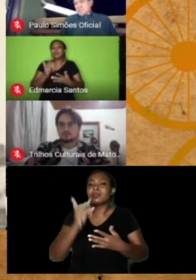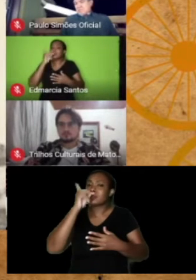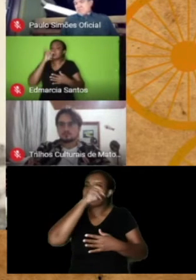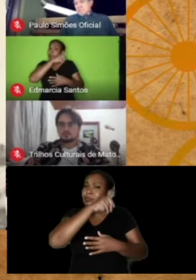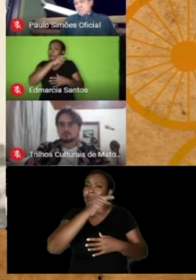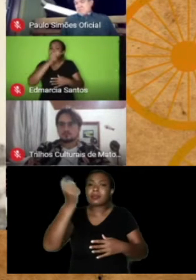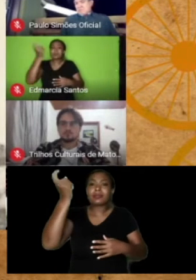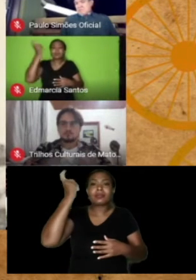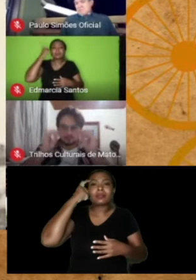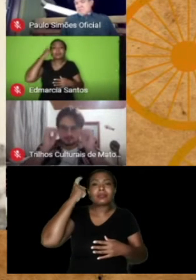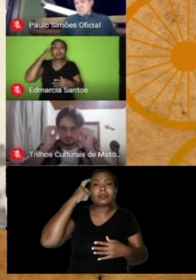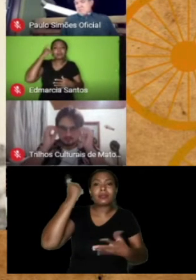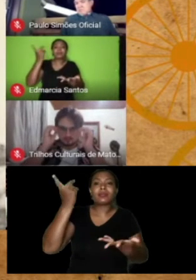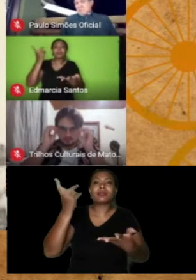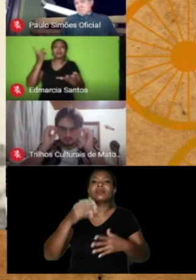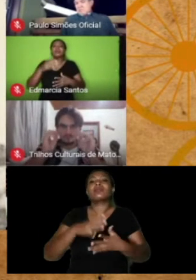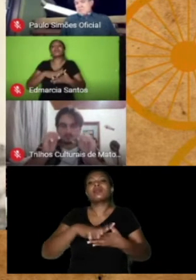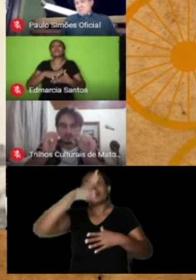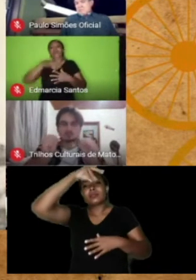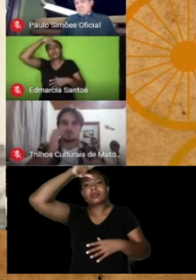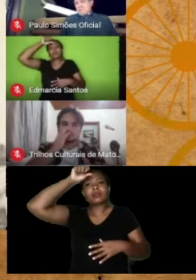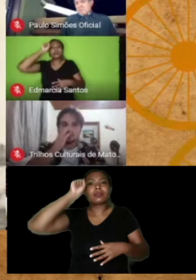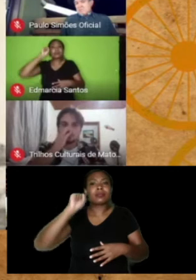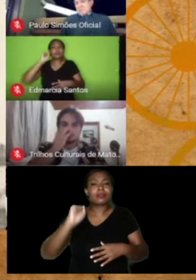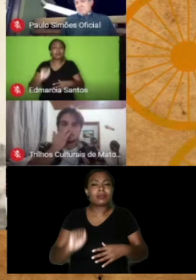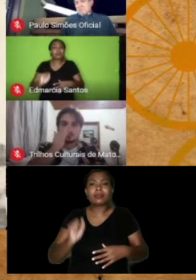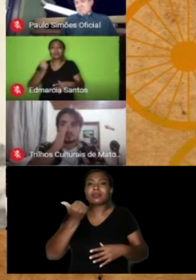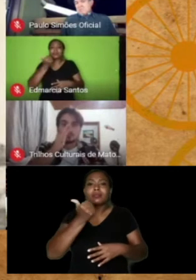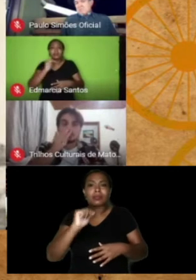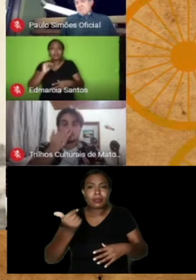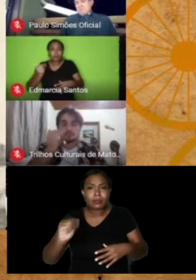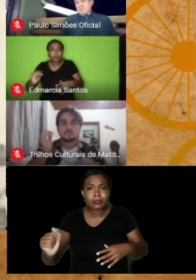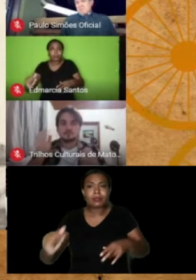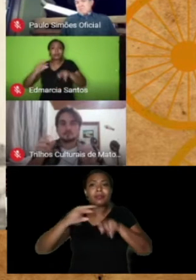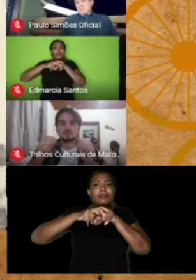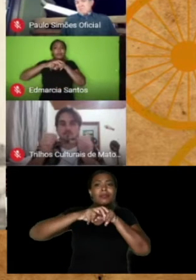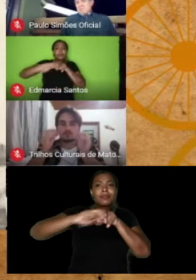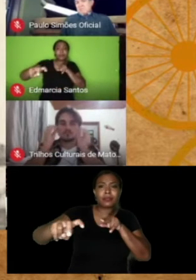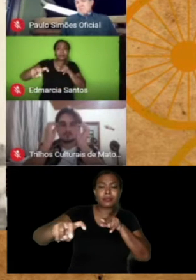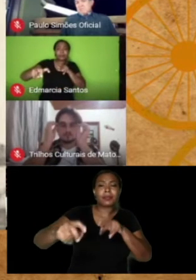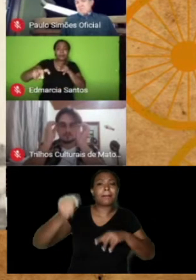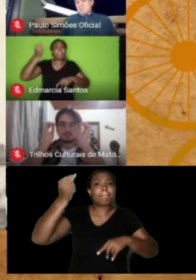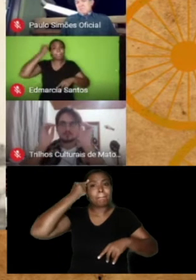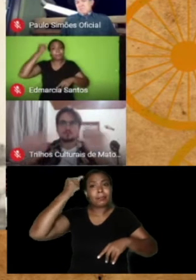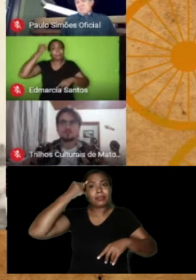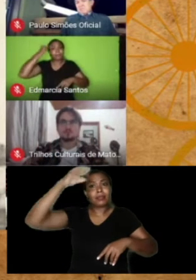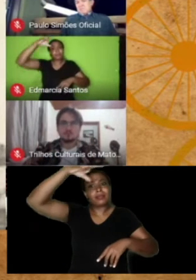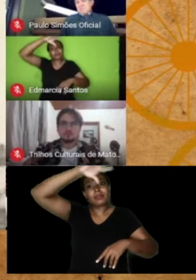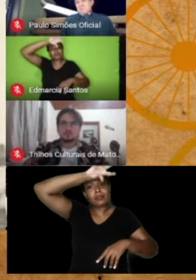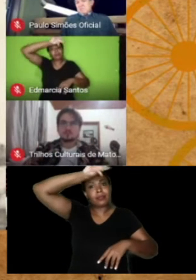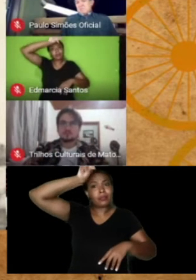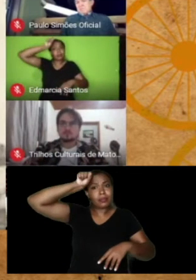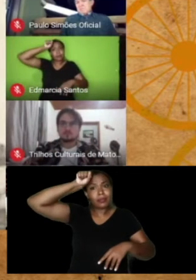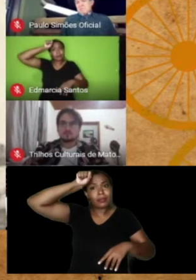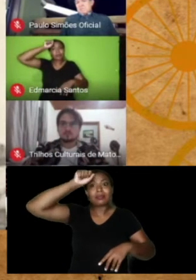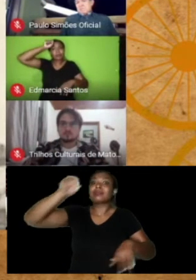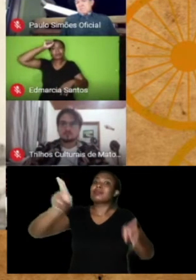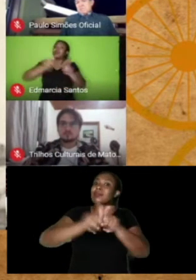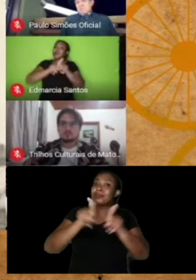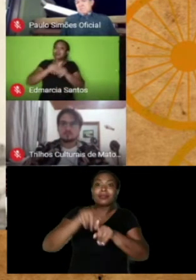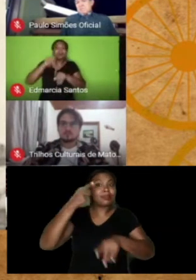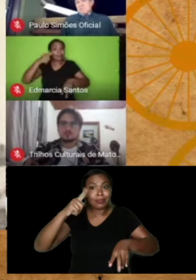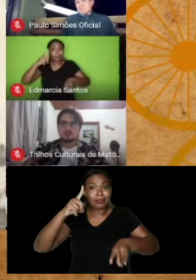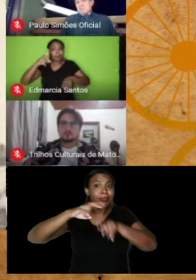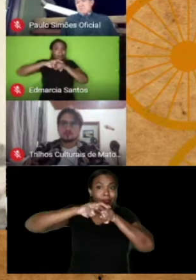pensar Mato Grosso do Sul sem ferrovia. Porém, também é difícil pensar Mato Grosso sem ferrovia. Lembrando